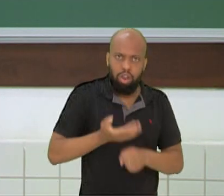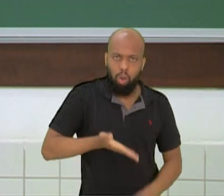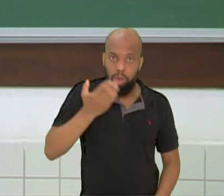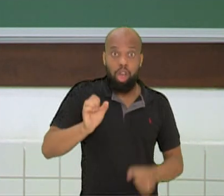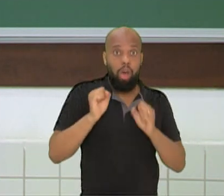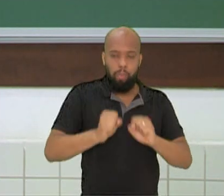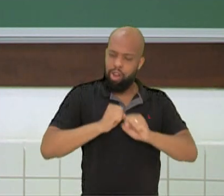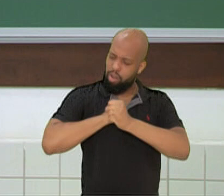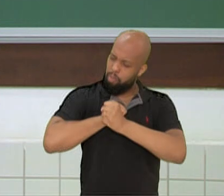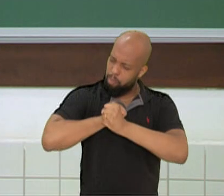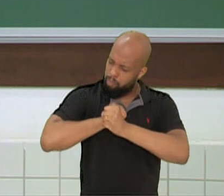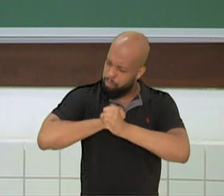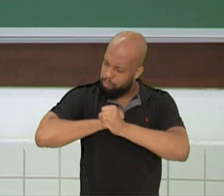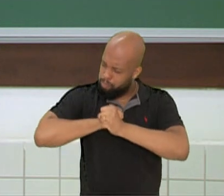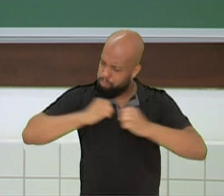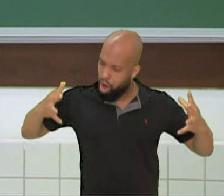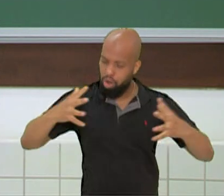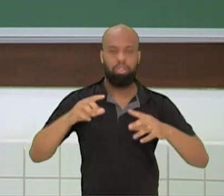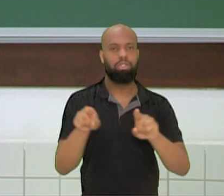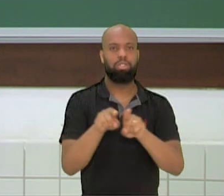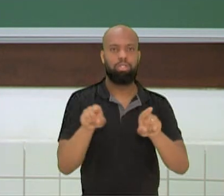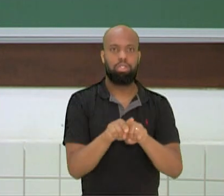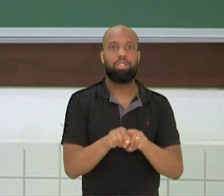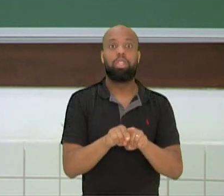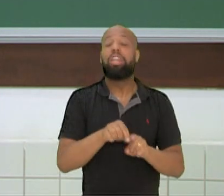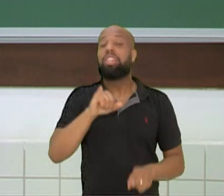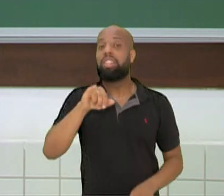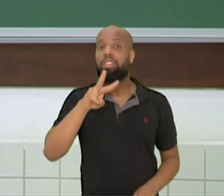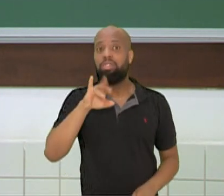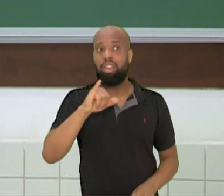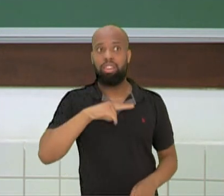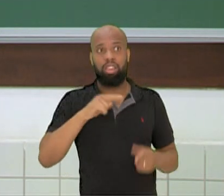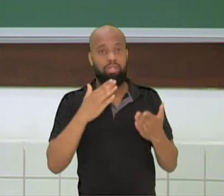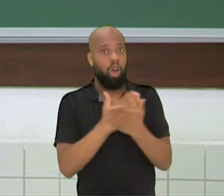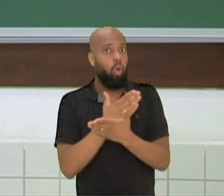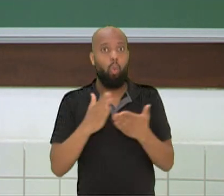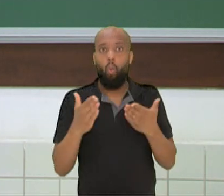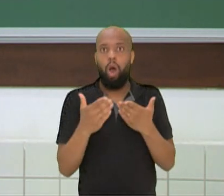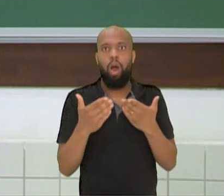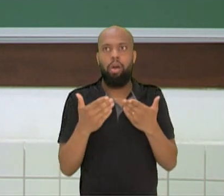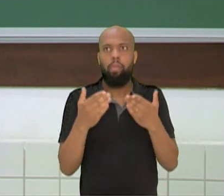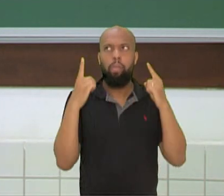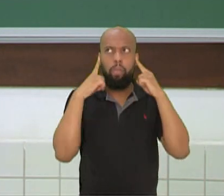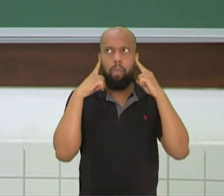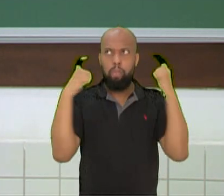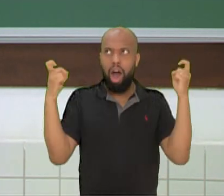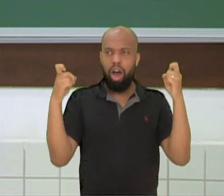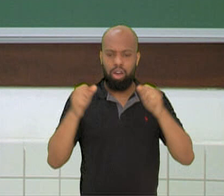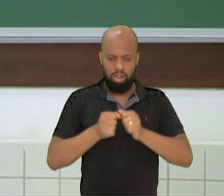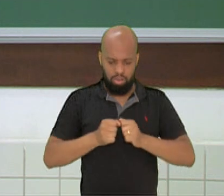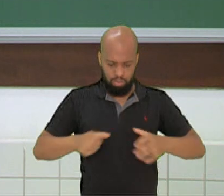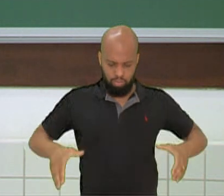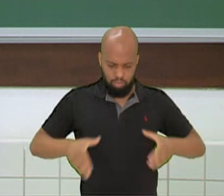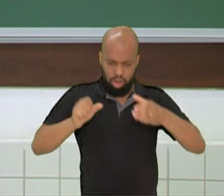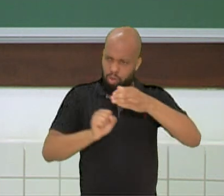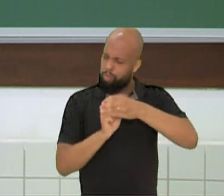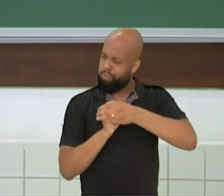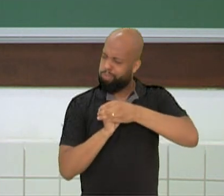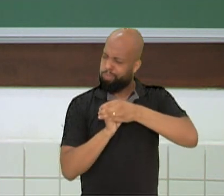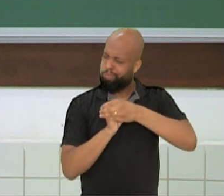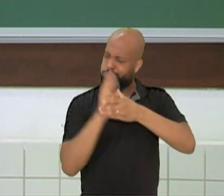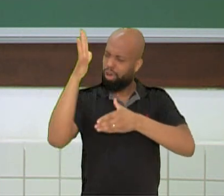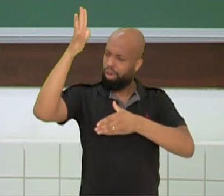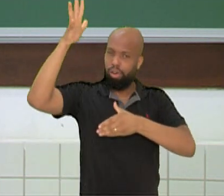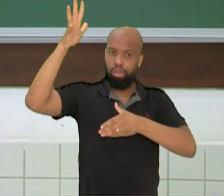quanto o Krakatoa. Quando vai acontecer uma região de colapso, quando vai ocorrer uma situação mais catastrófica, não sabemos